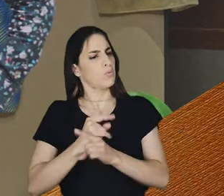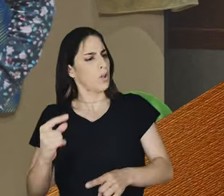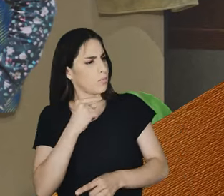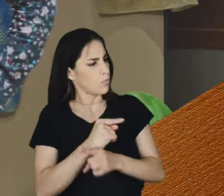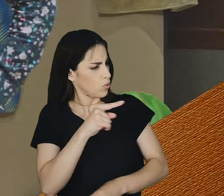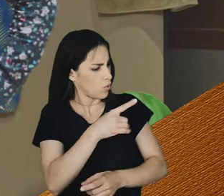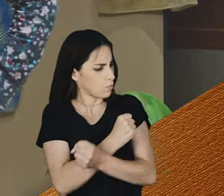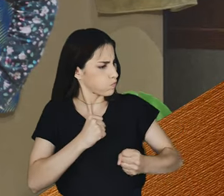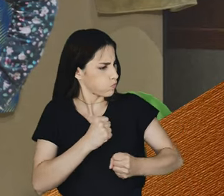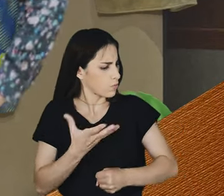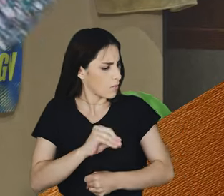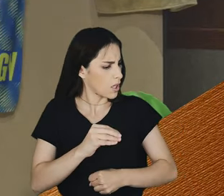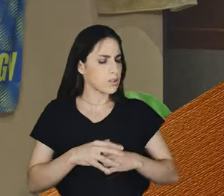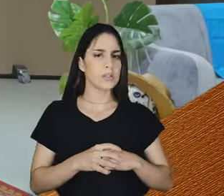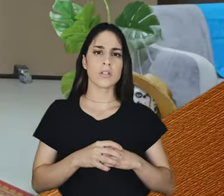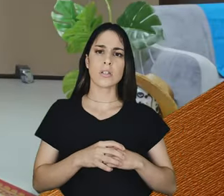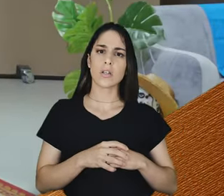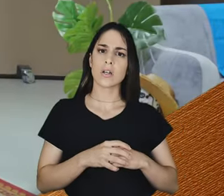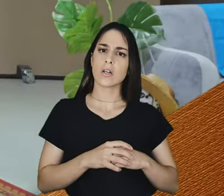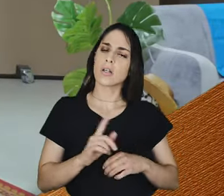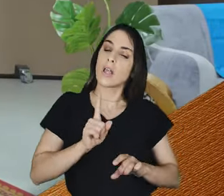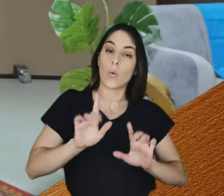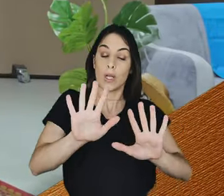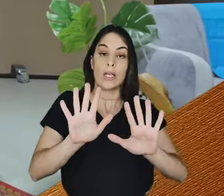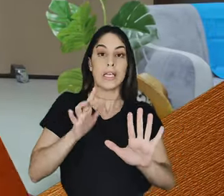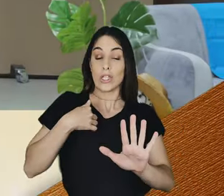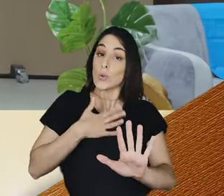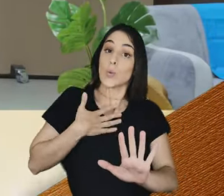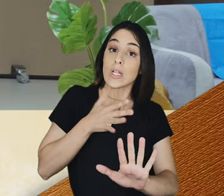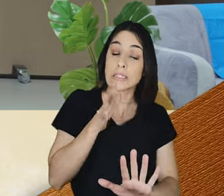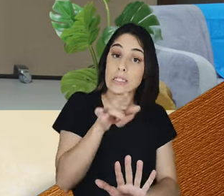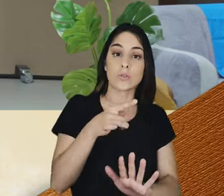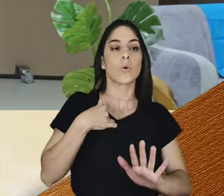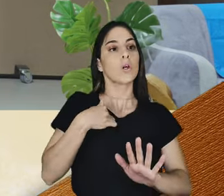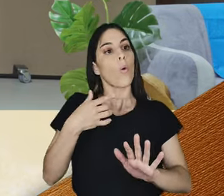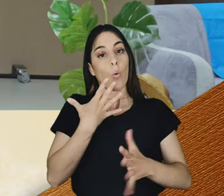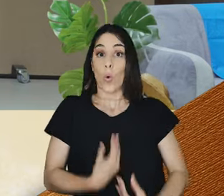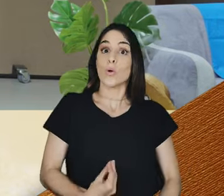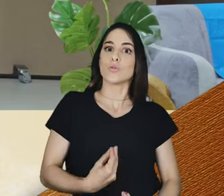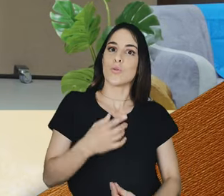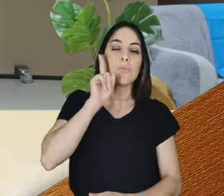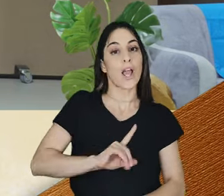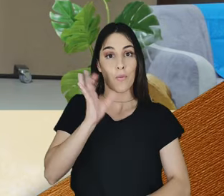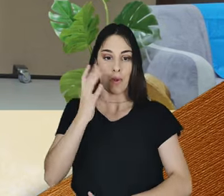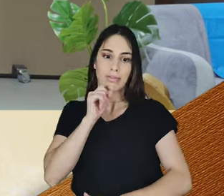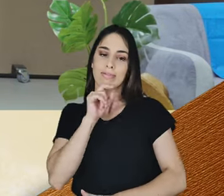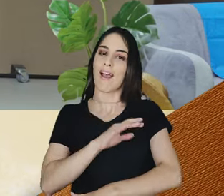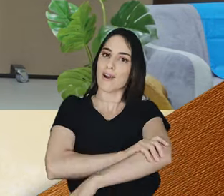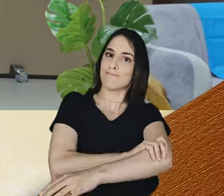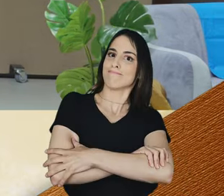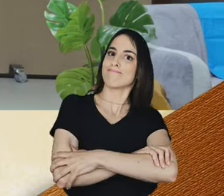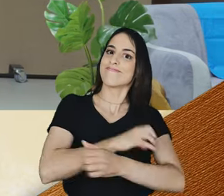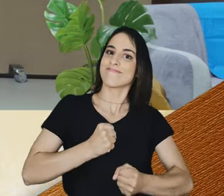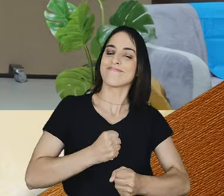bocadinho? Não, peraí, não é isso que eu quis dizer. Aliás, eu gosto das mulheres que tenham por onde se